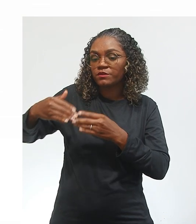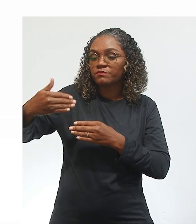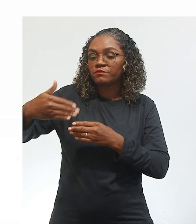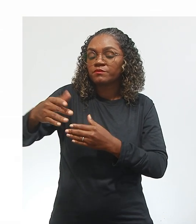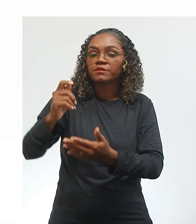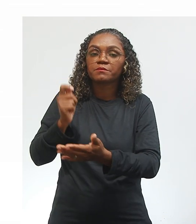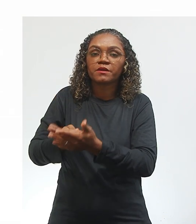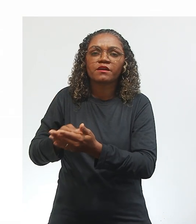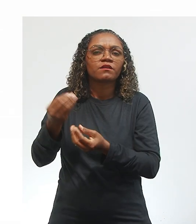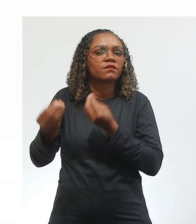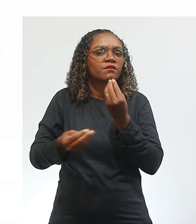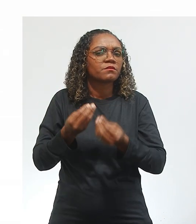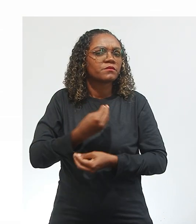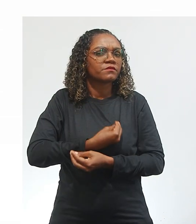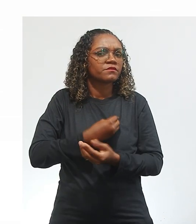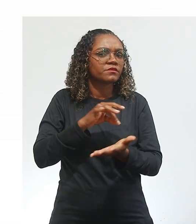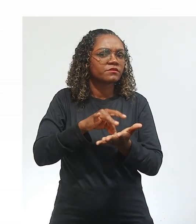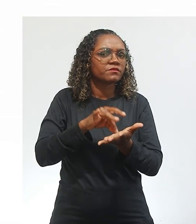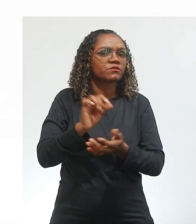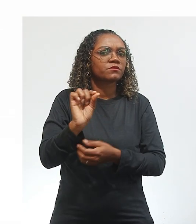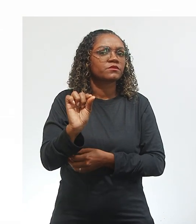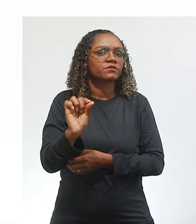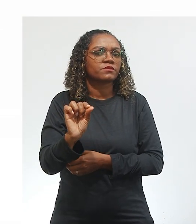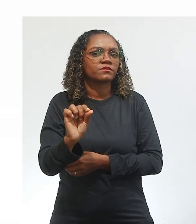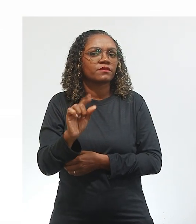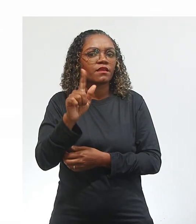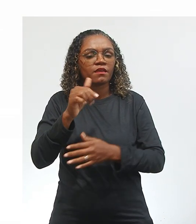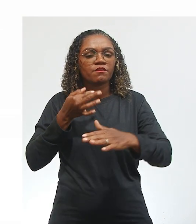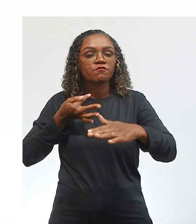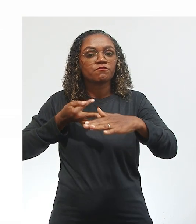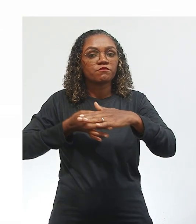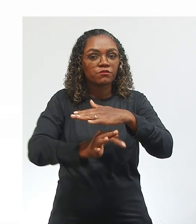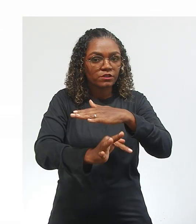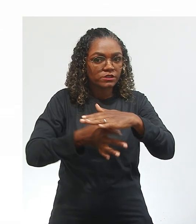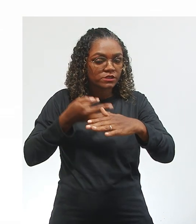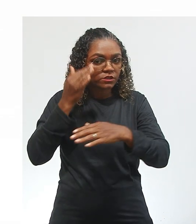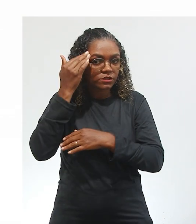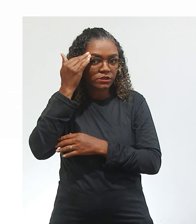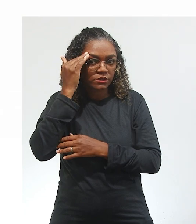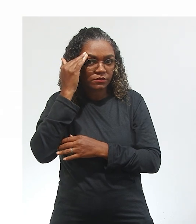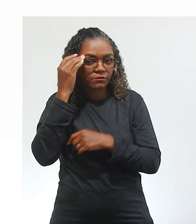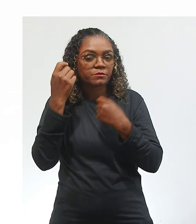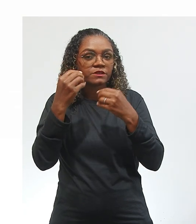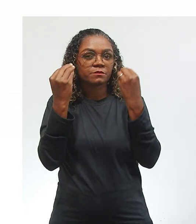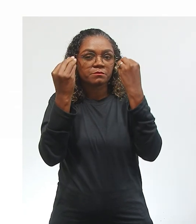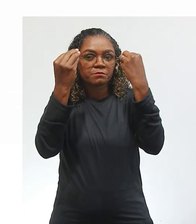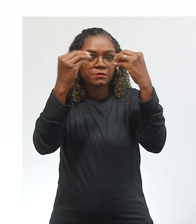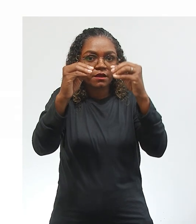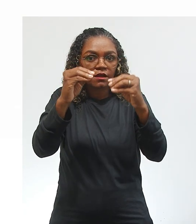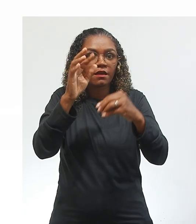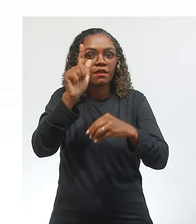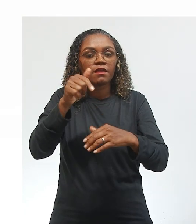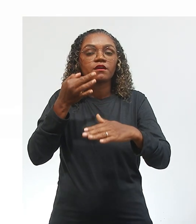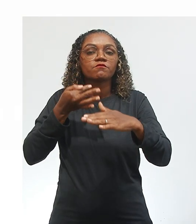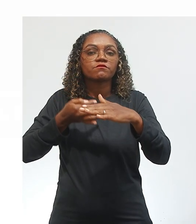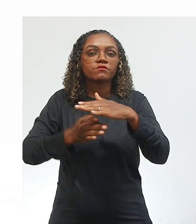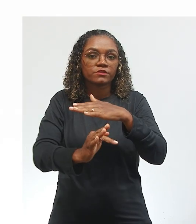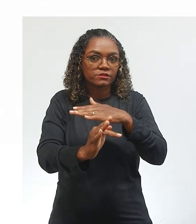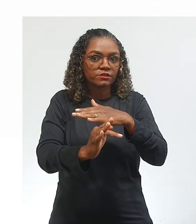facilitar. Na vida real seria como? Você ia lançar lá como fornecedor, tá? Então,